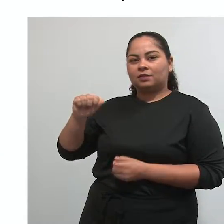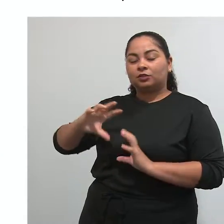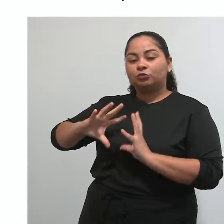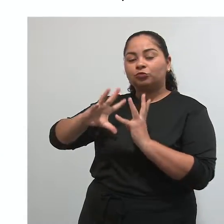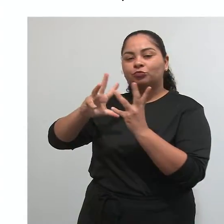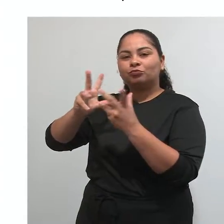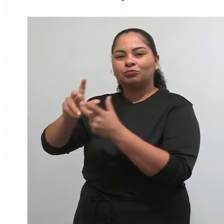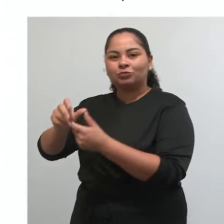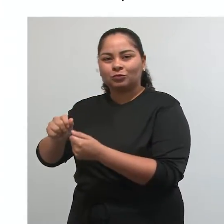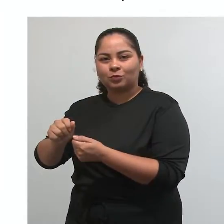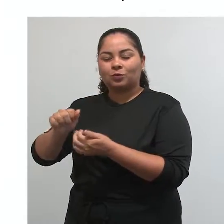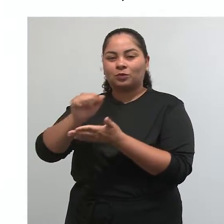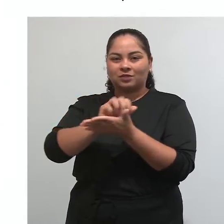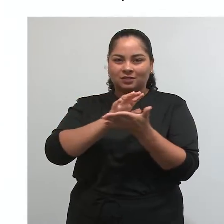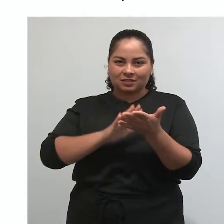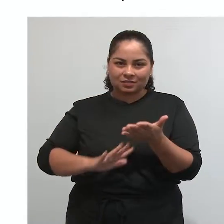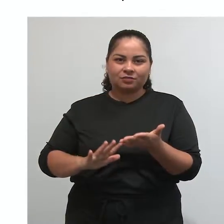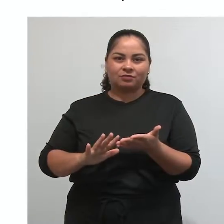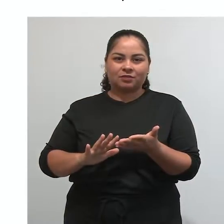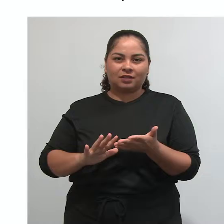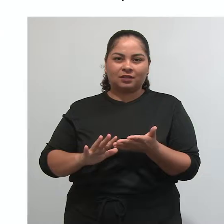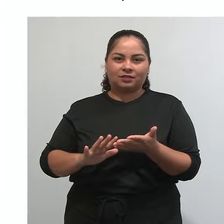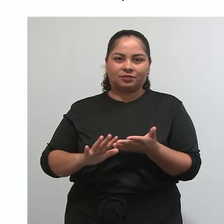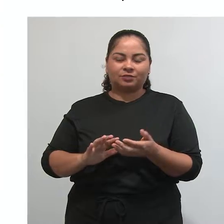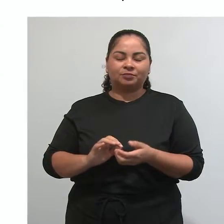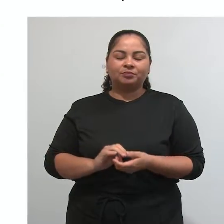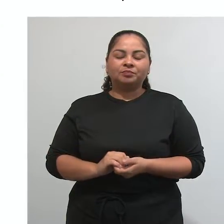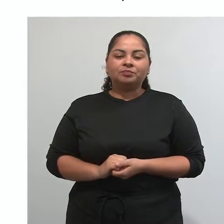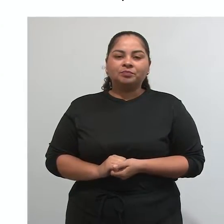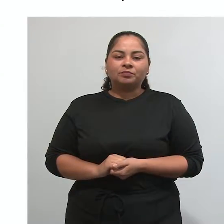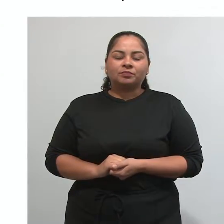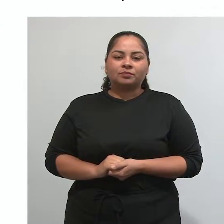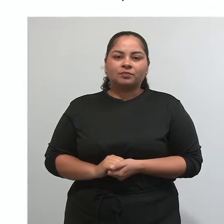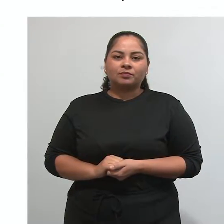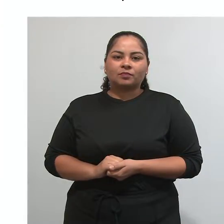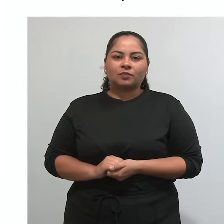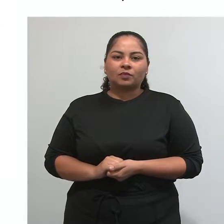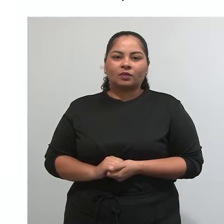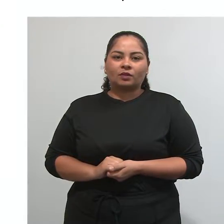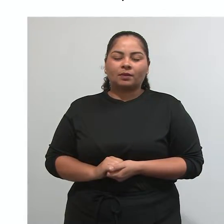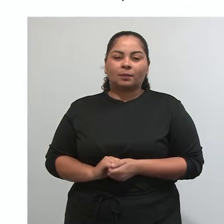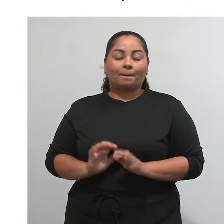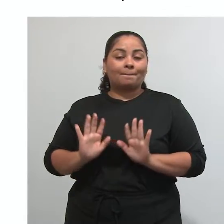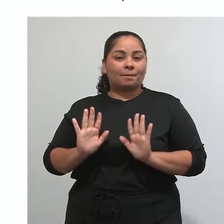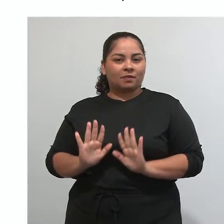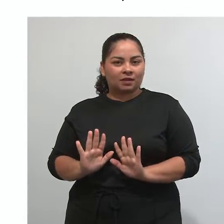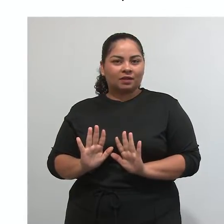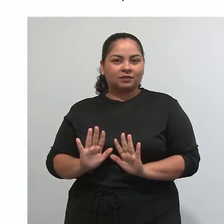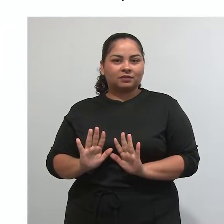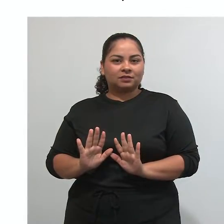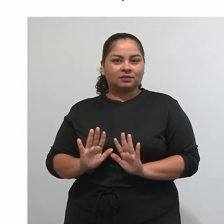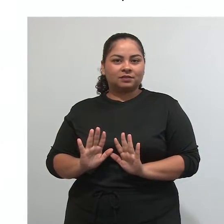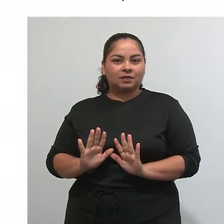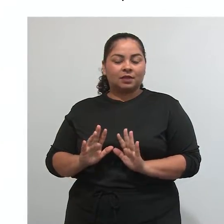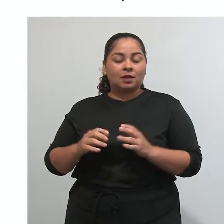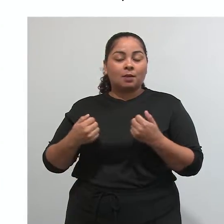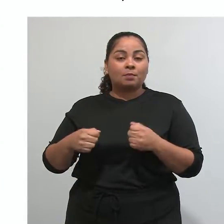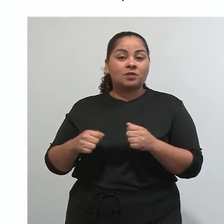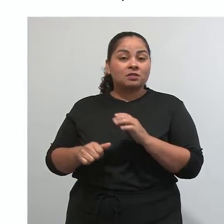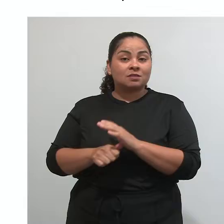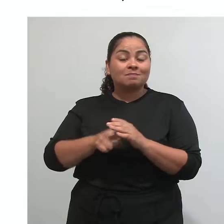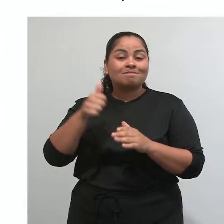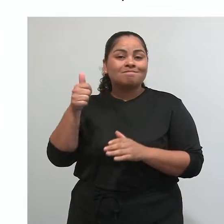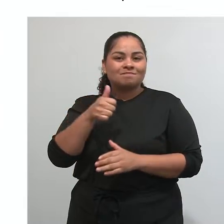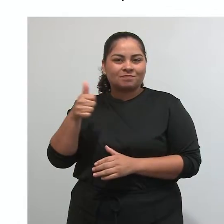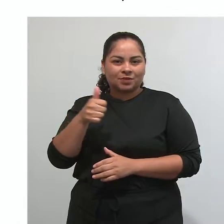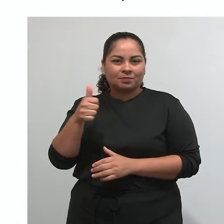que vai ser desenvolvida. Só que, para que esse momento aqui, você chegue nesse ponto,